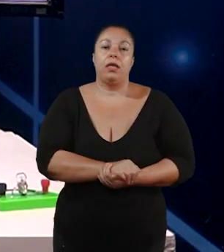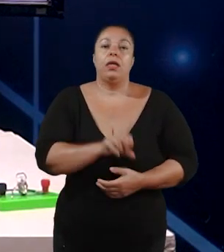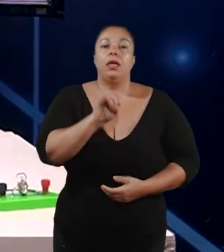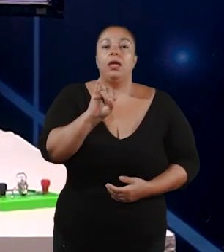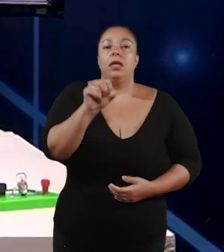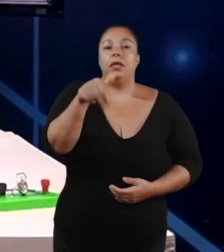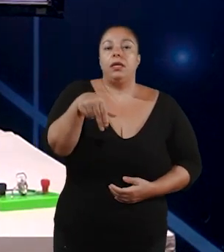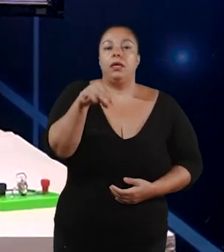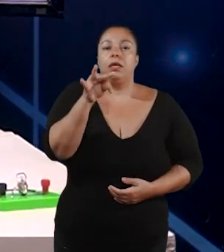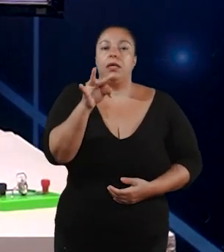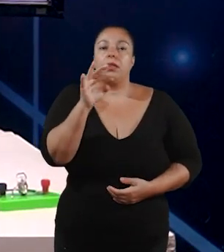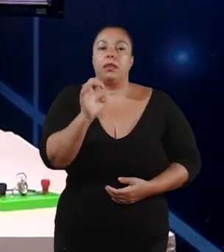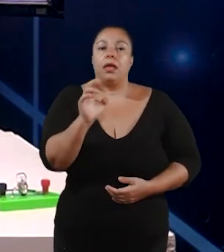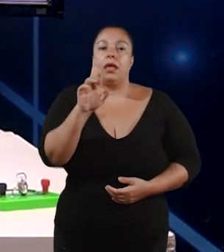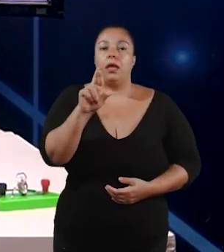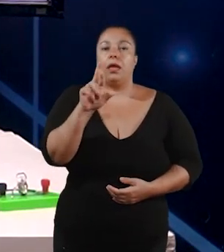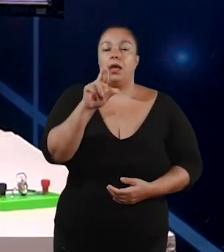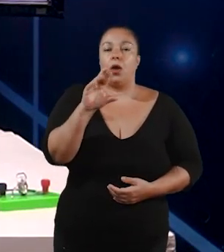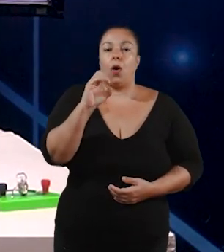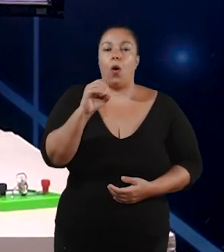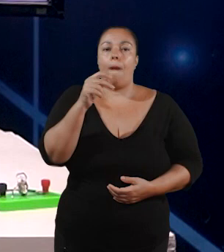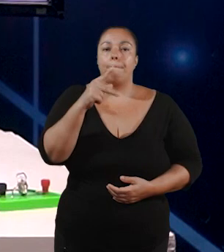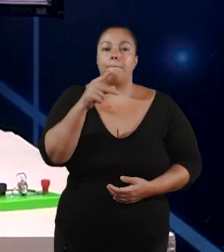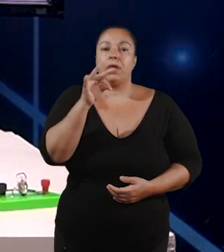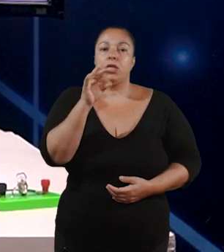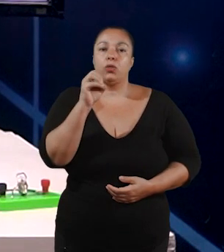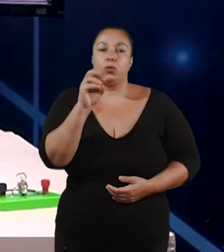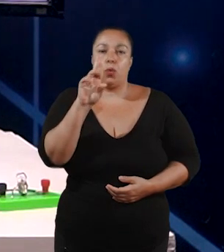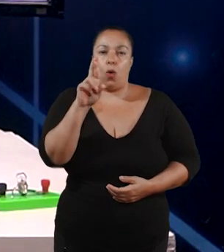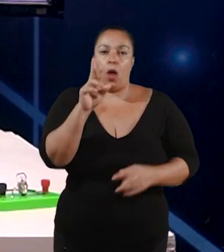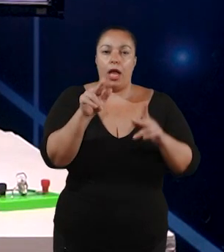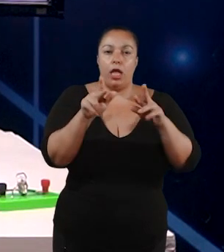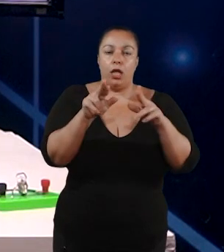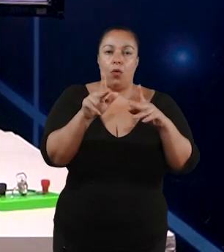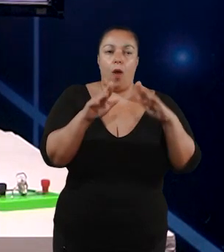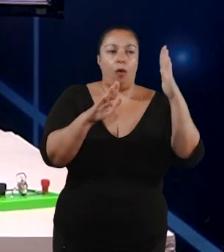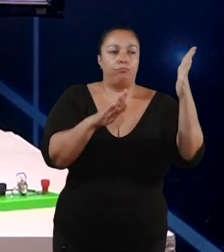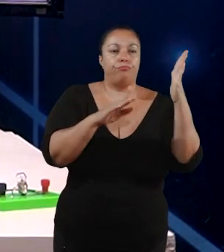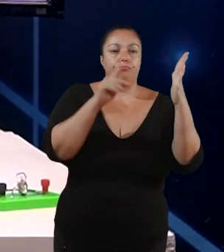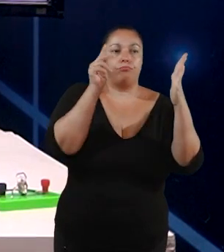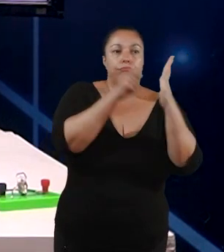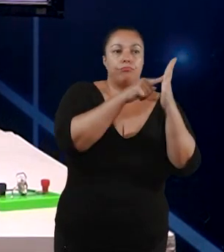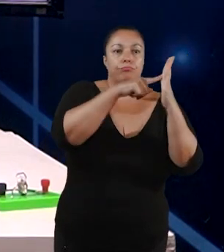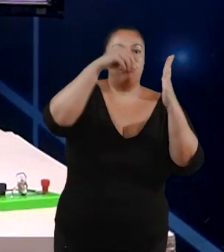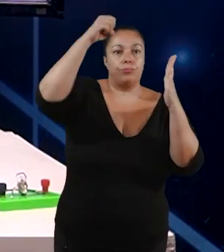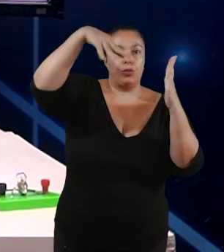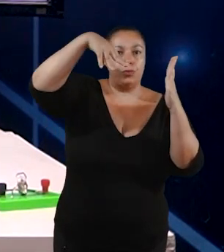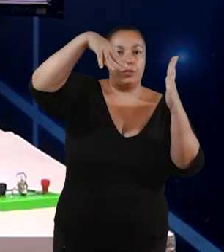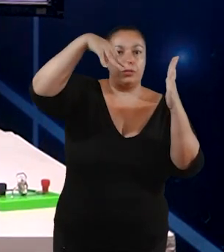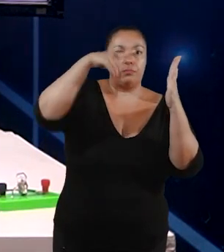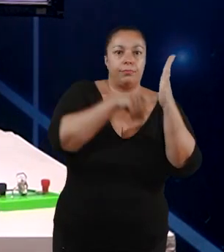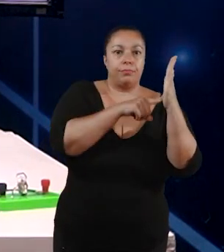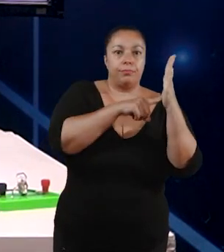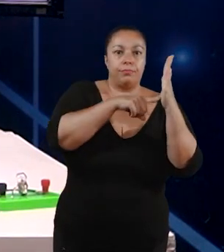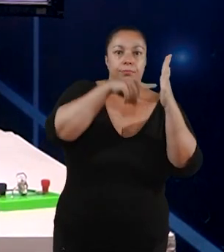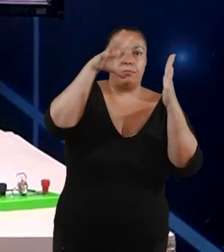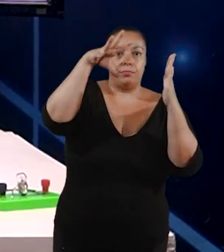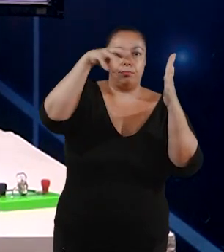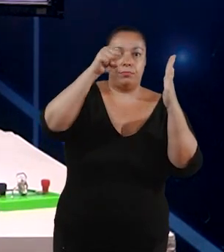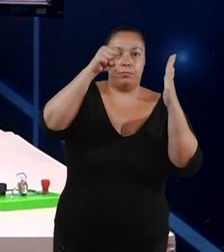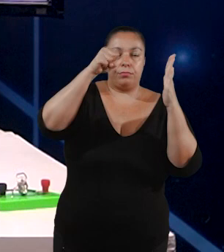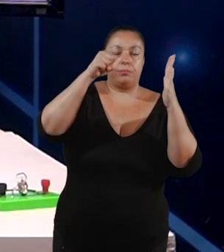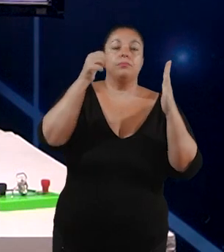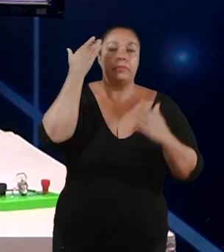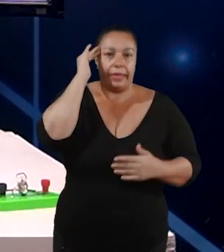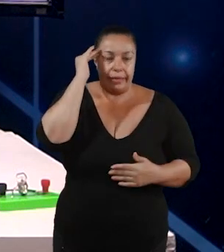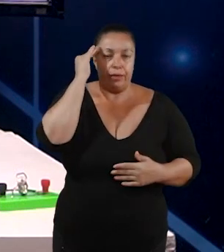sua casa. Da cozinha, do quarto, da sala, é o interruptor. Quer dizer, se eu fechar ele aqui, né, eu vou fechar o fio, encosto um fio